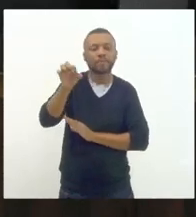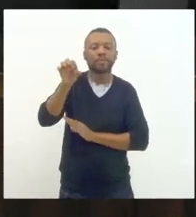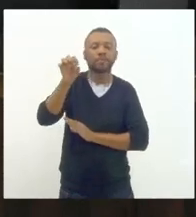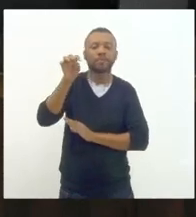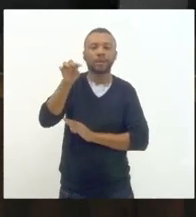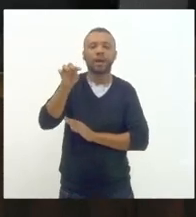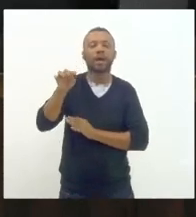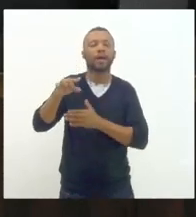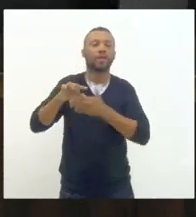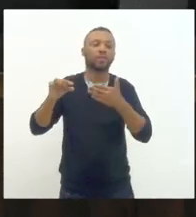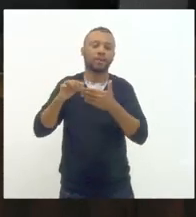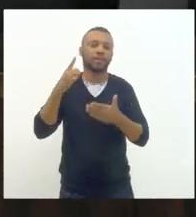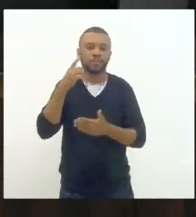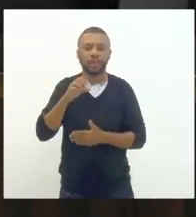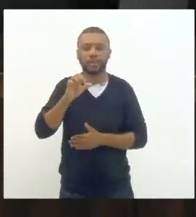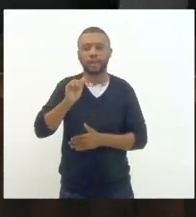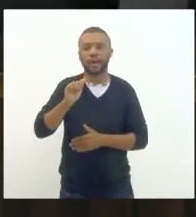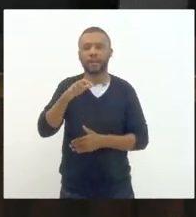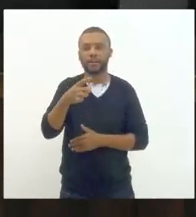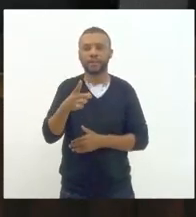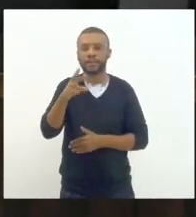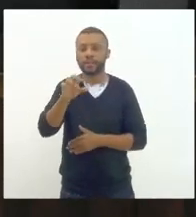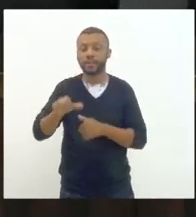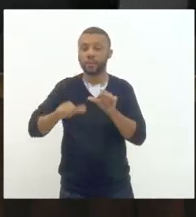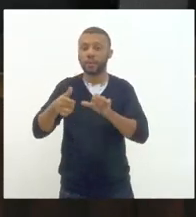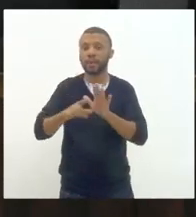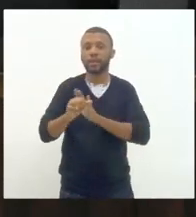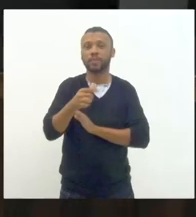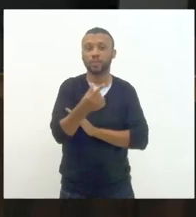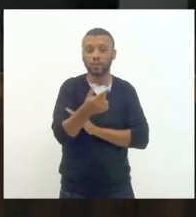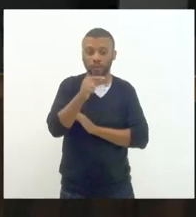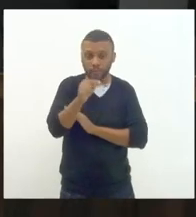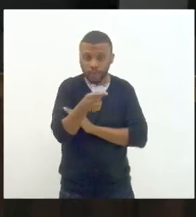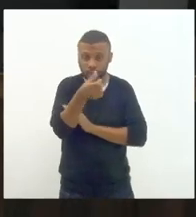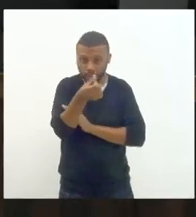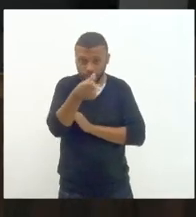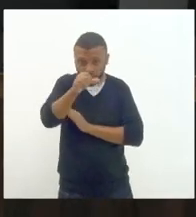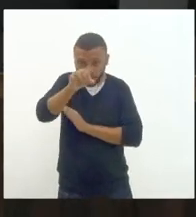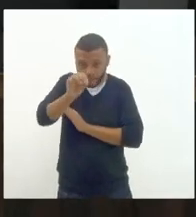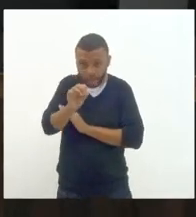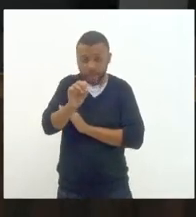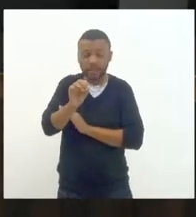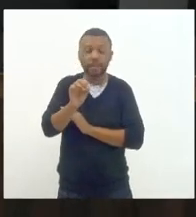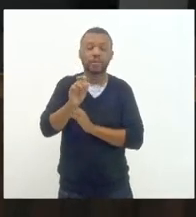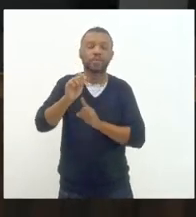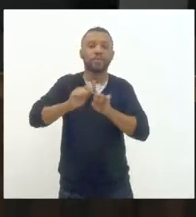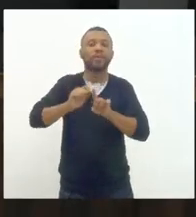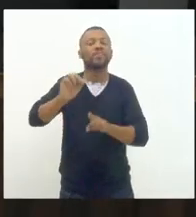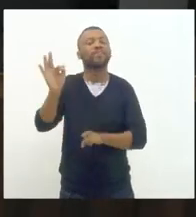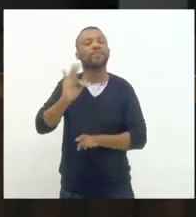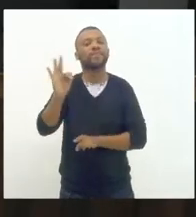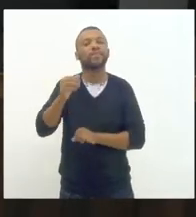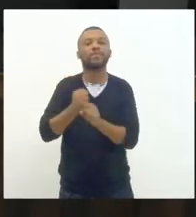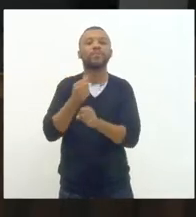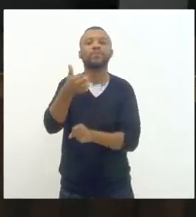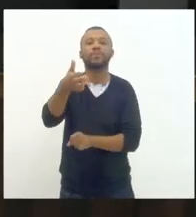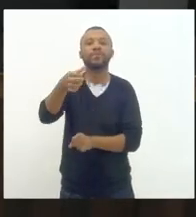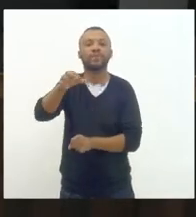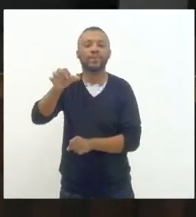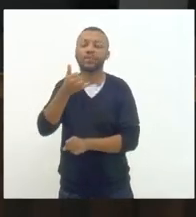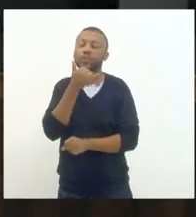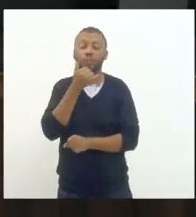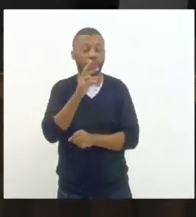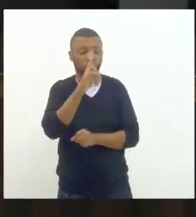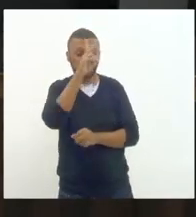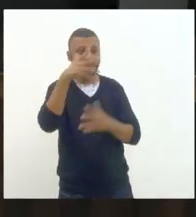Alexandre Knoploch, que altera a lei 2690, de 14 de fevereiro de 97. Perdão, presidente, chama os